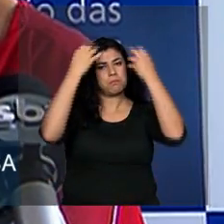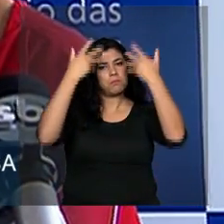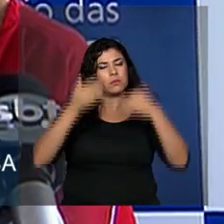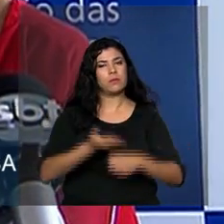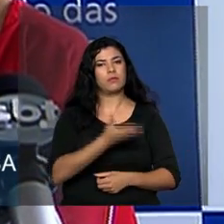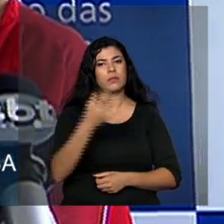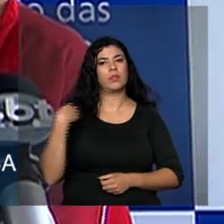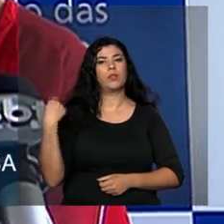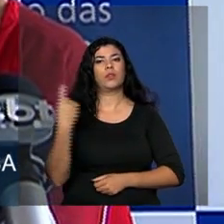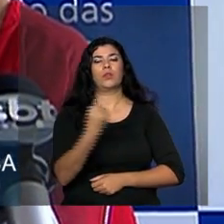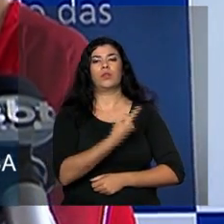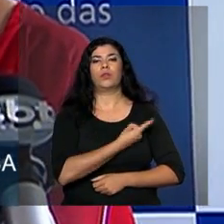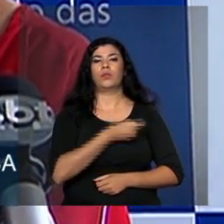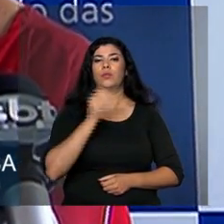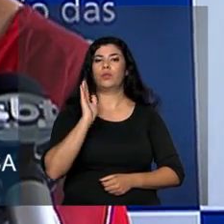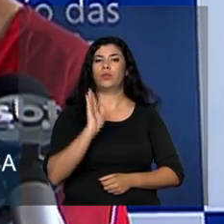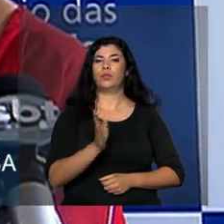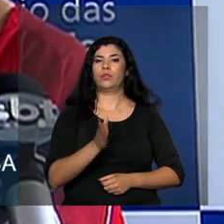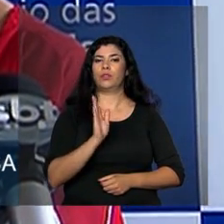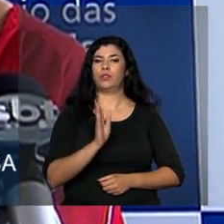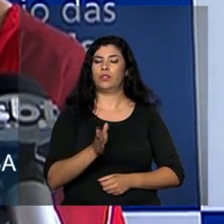querido? Nós estamos...